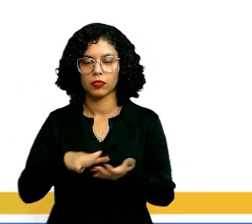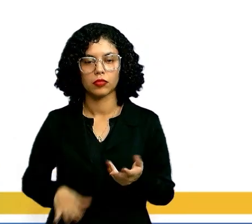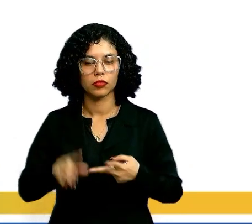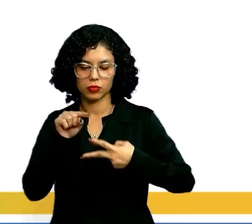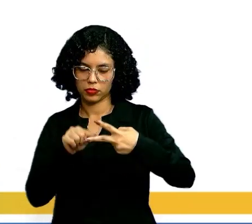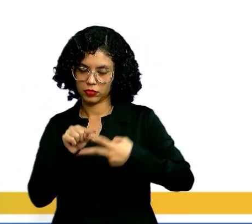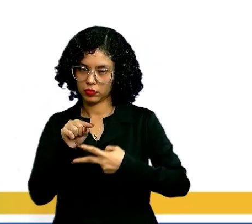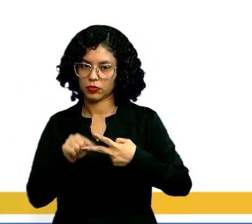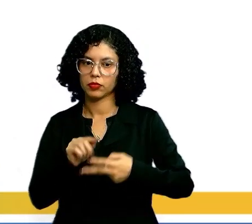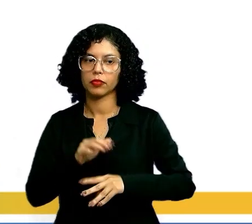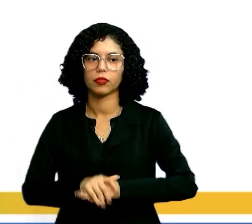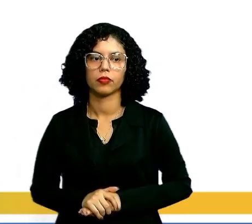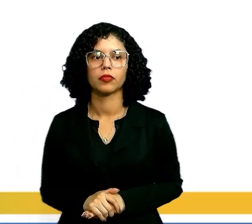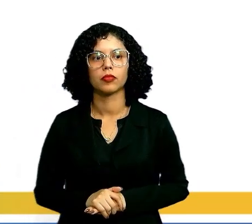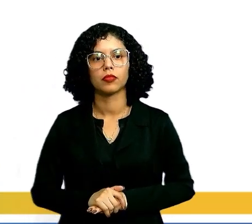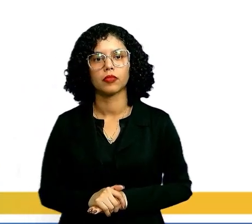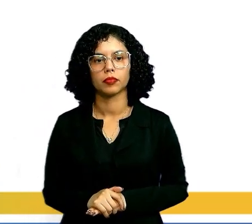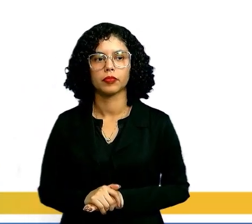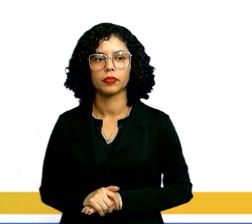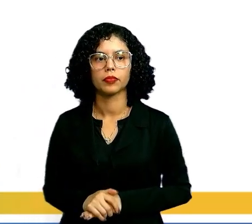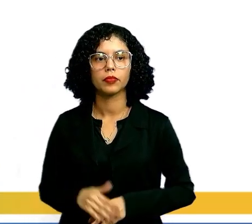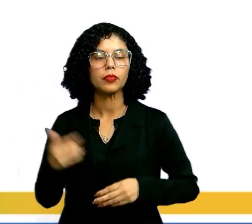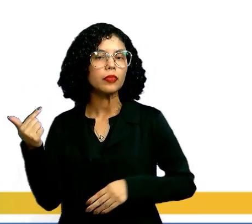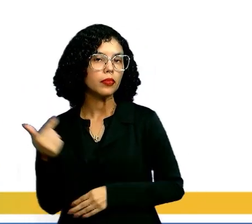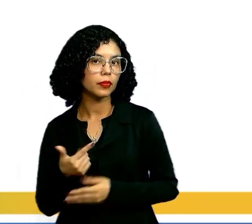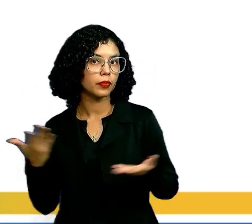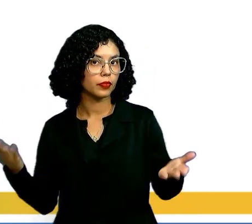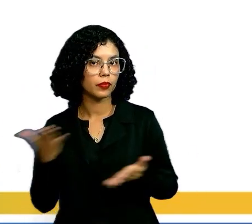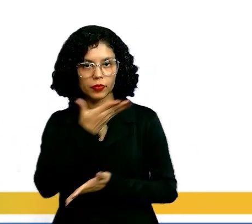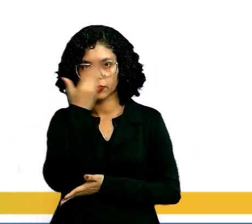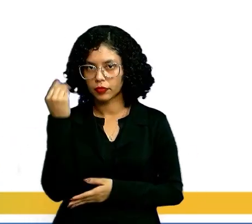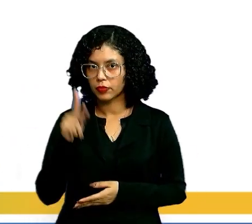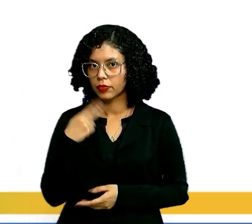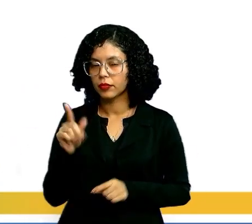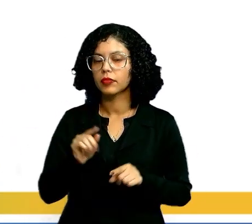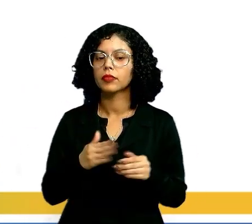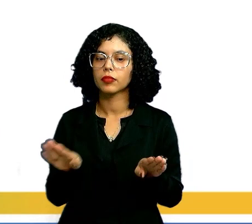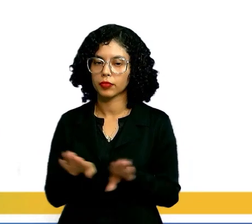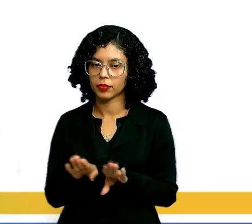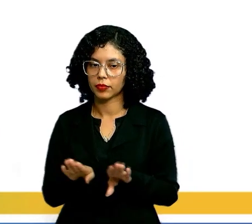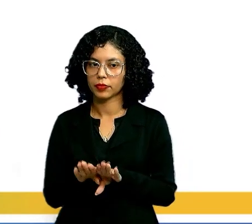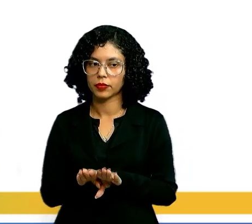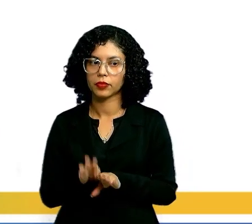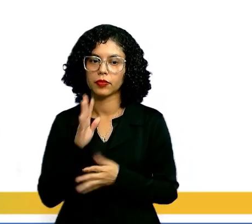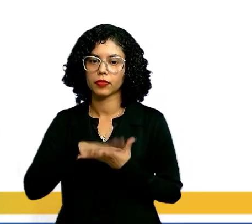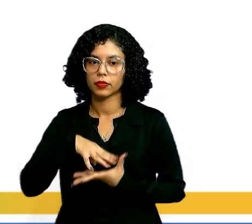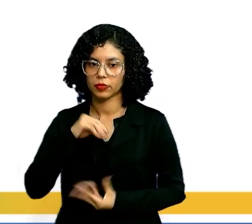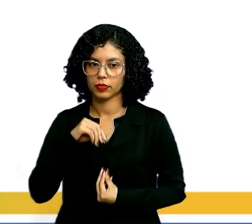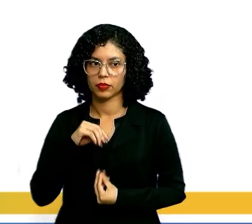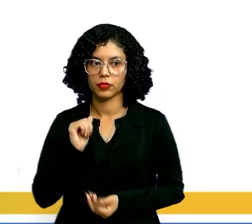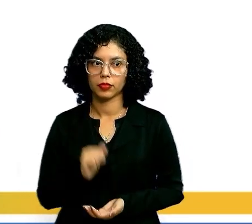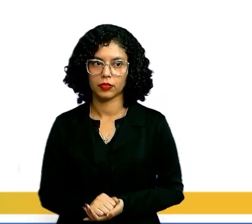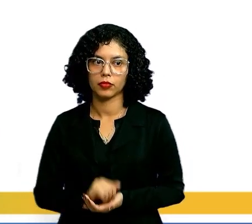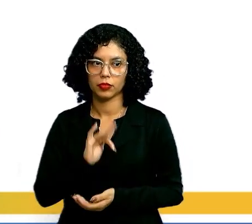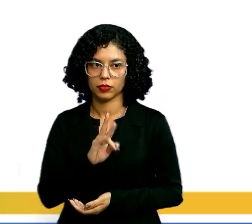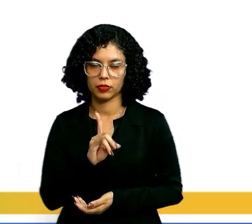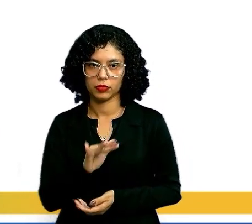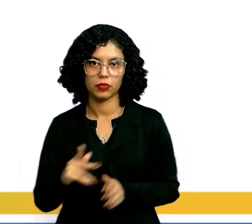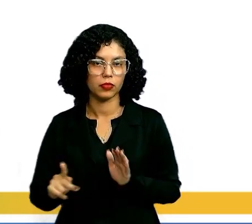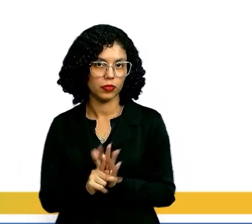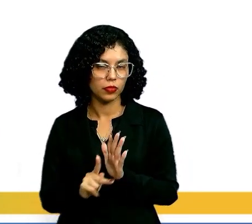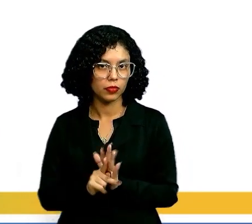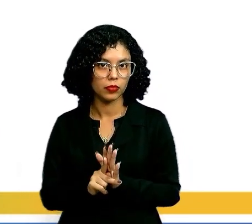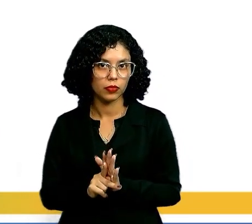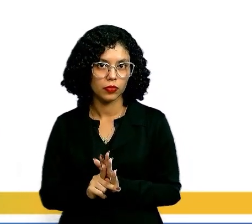controle das atividades de ambas eu esqueci de dizer que a alma irací ela se concentra